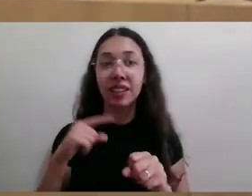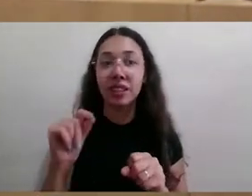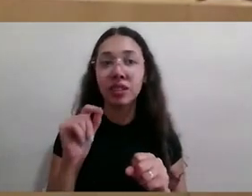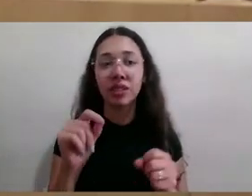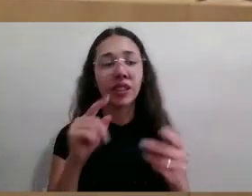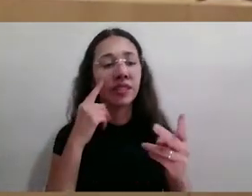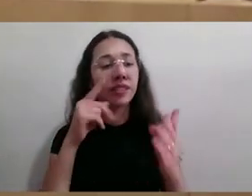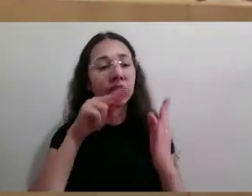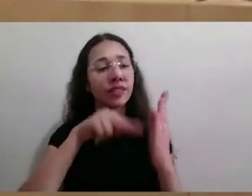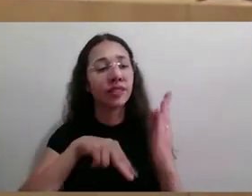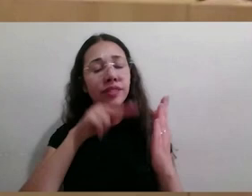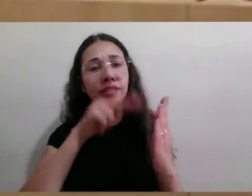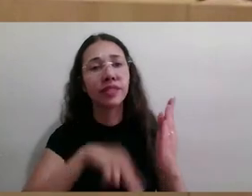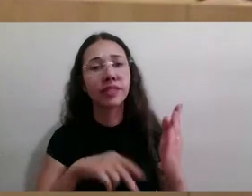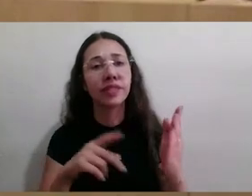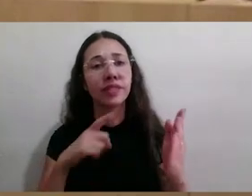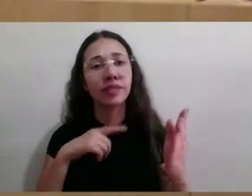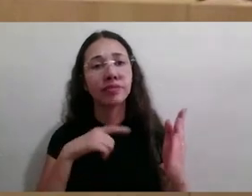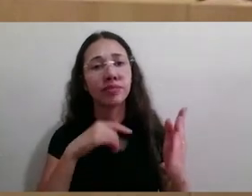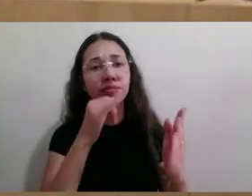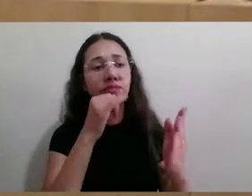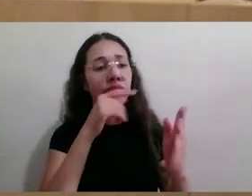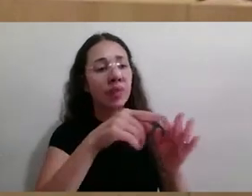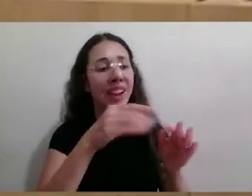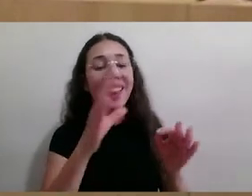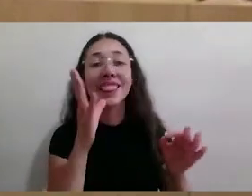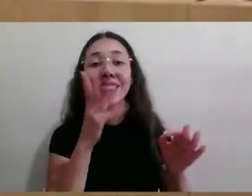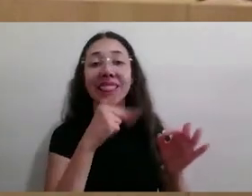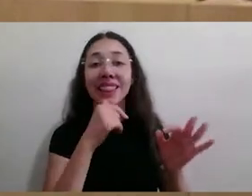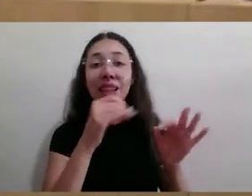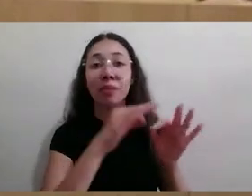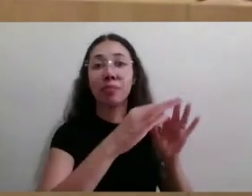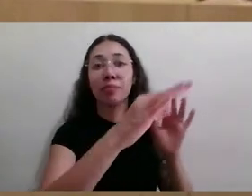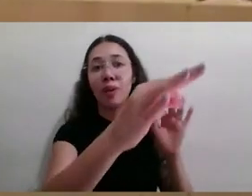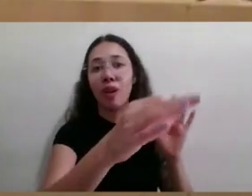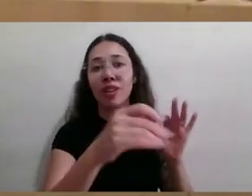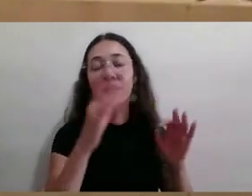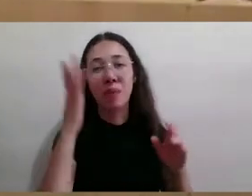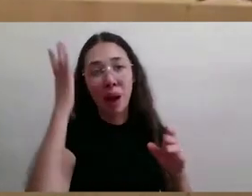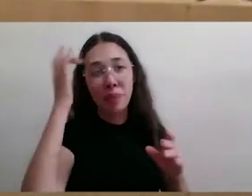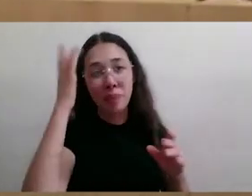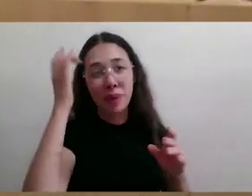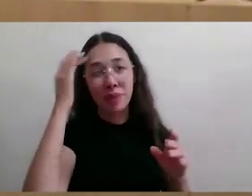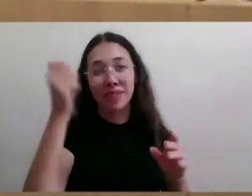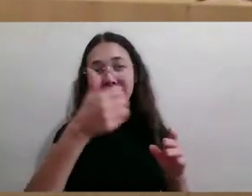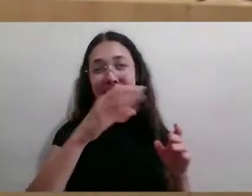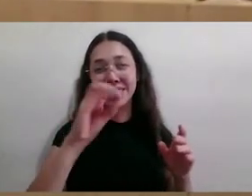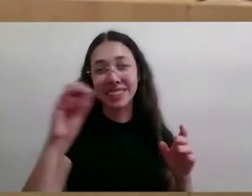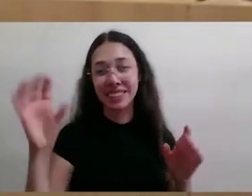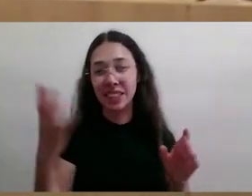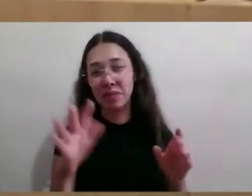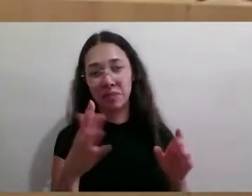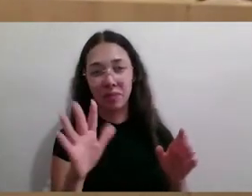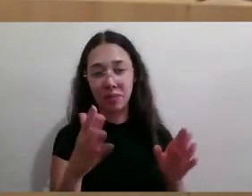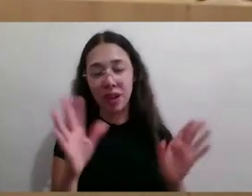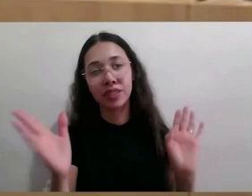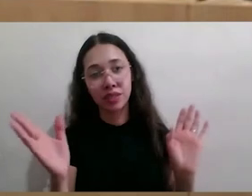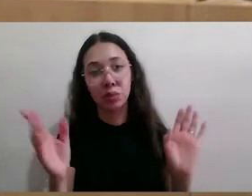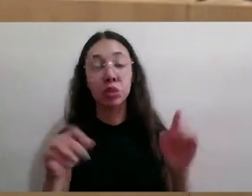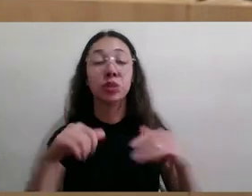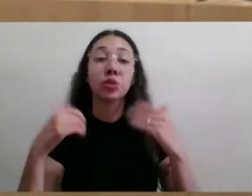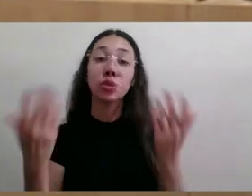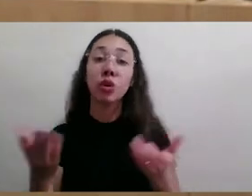a conclusão para audiência muito longas, acima de 100 dias, principalmente, né? Muito mais que 100 dias. No caso